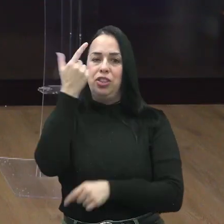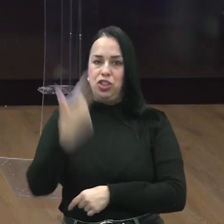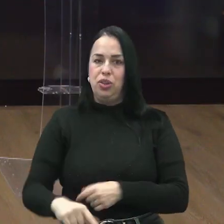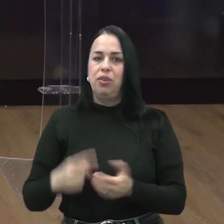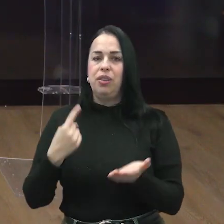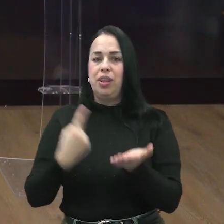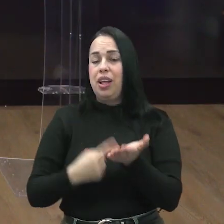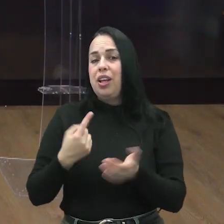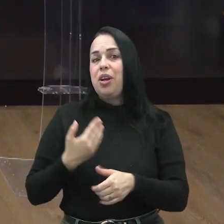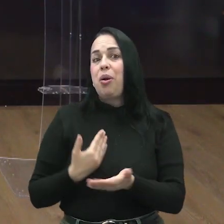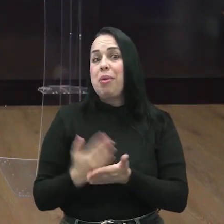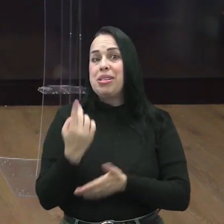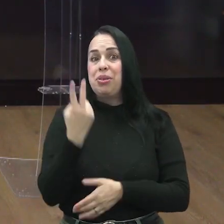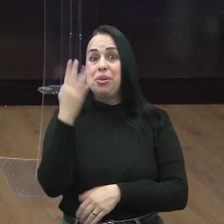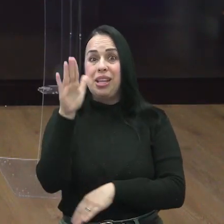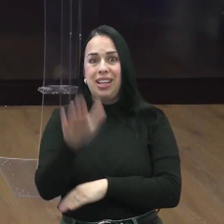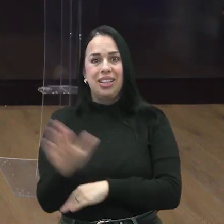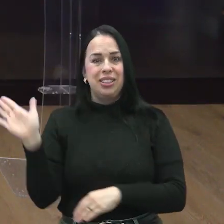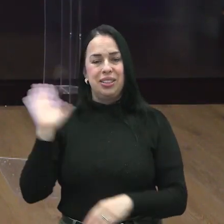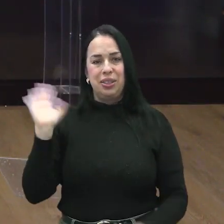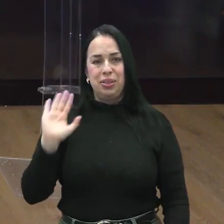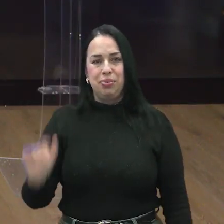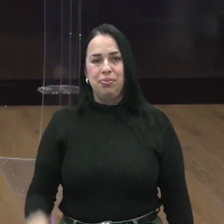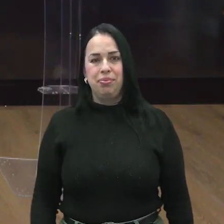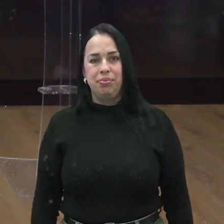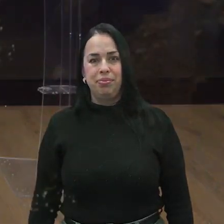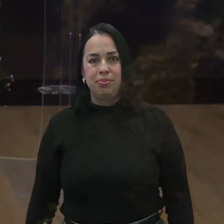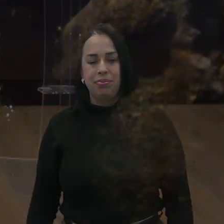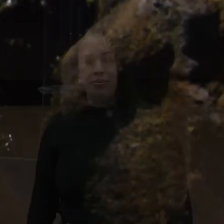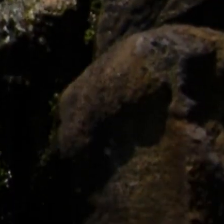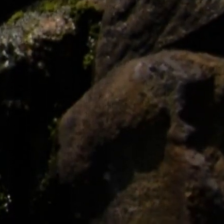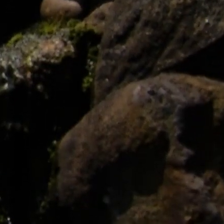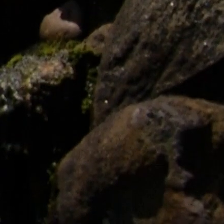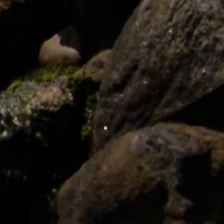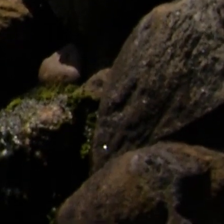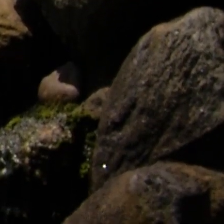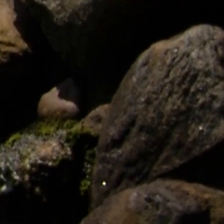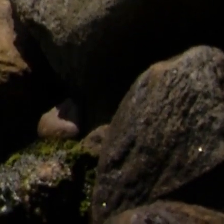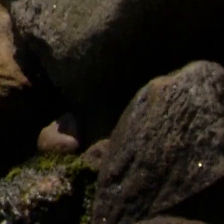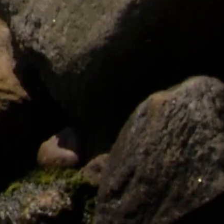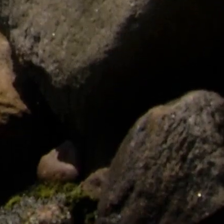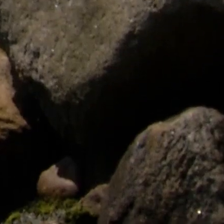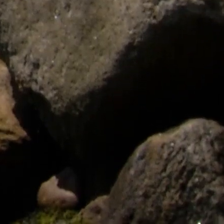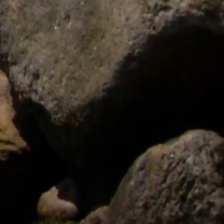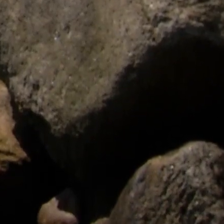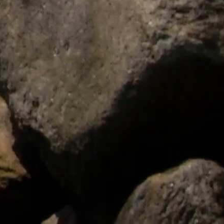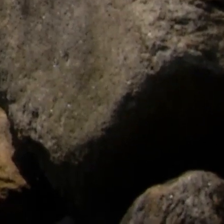a partir das 2 horas da tarde. Até lá!